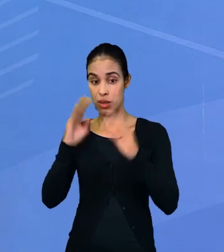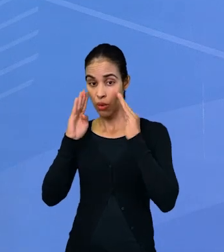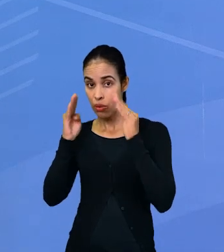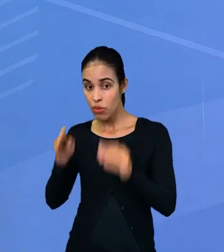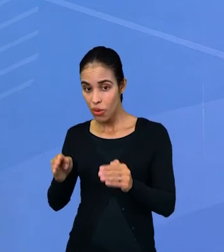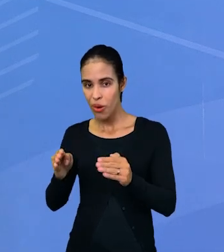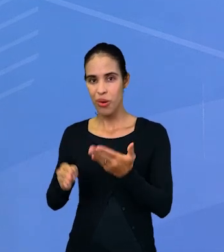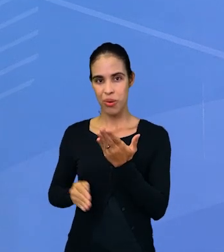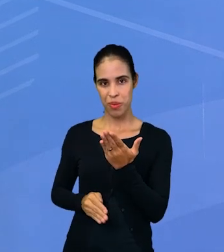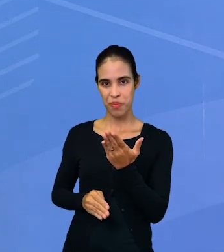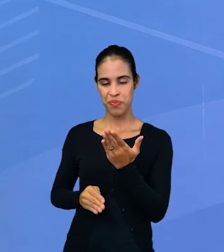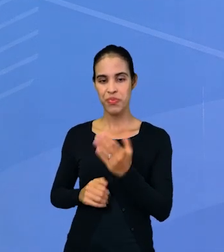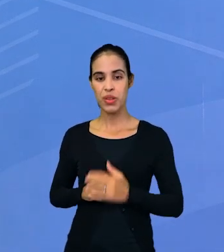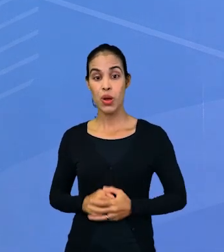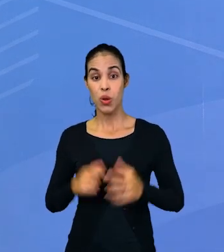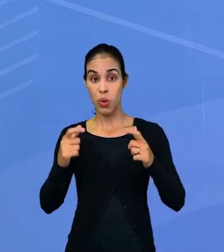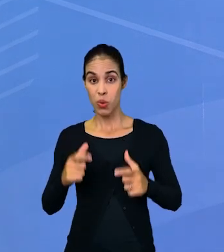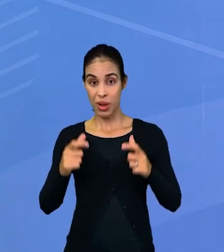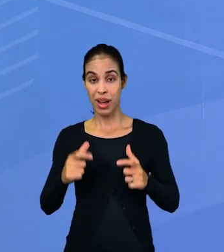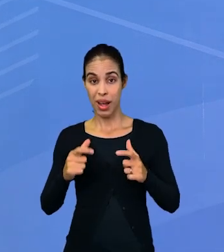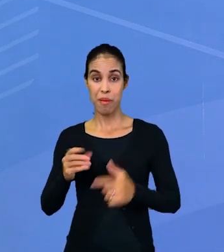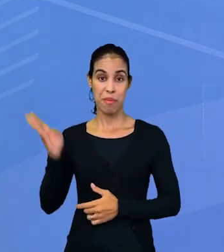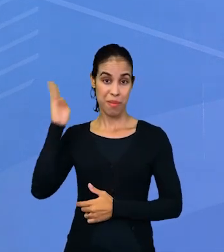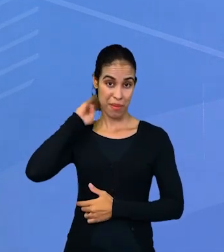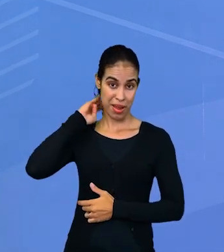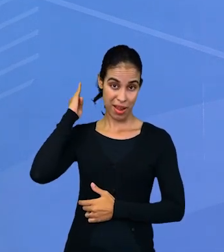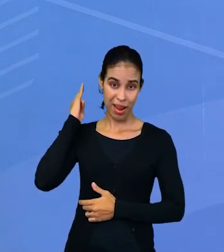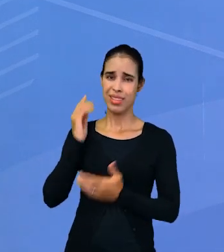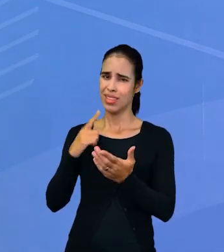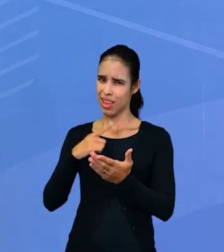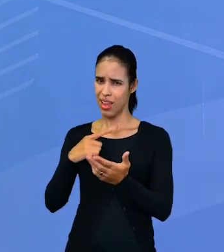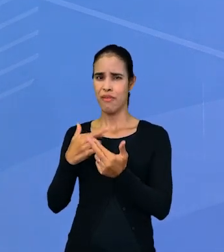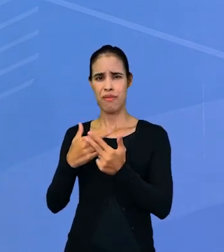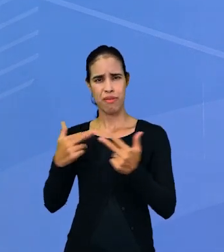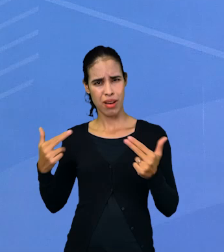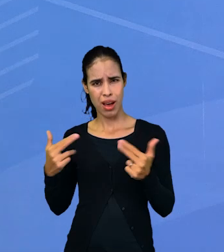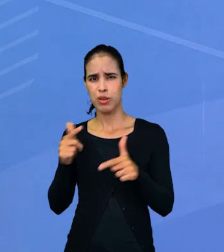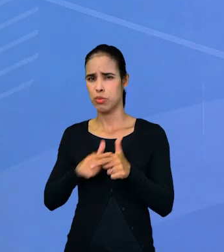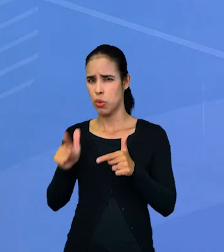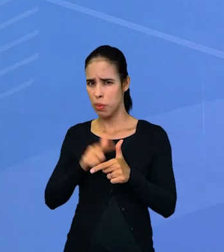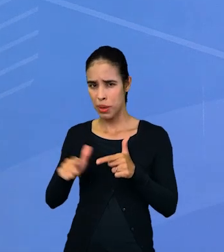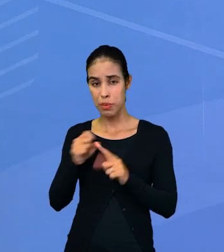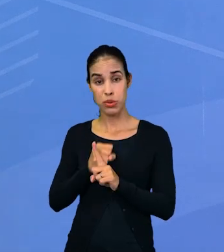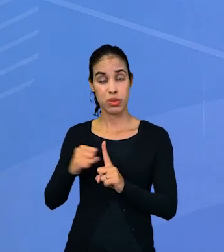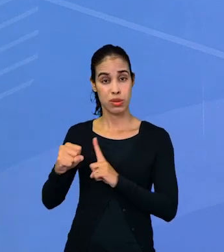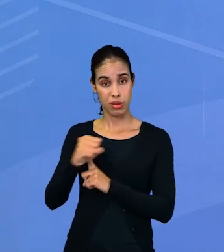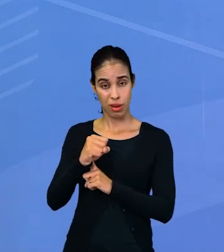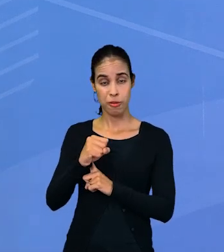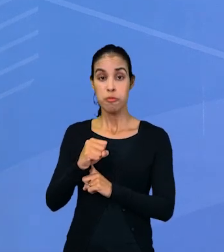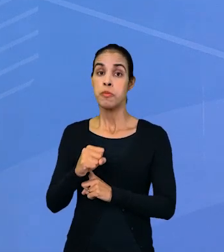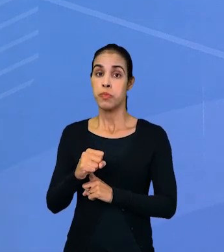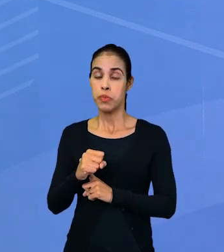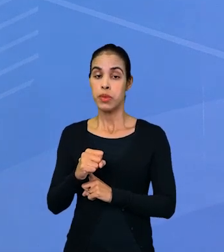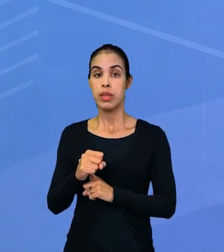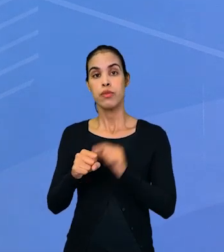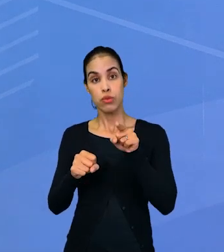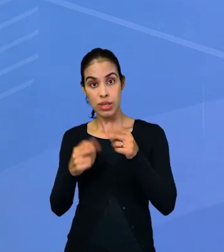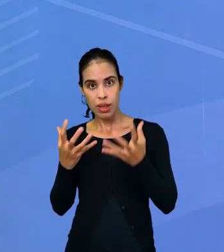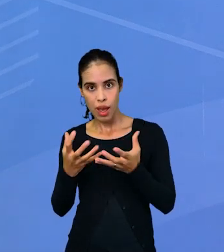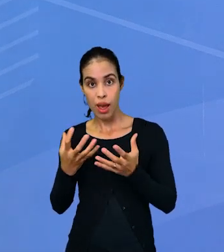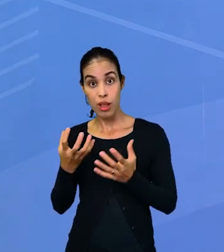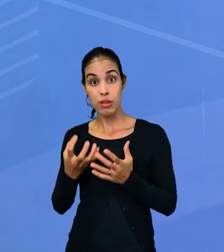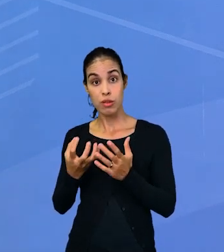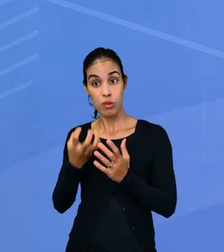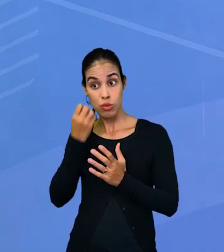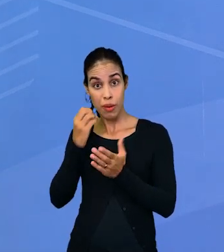Este ano, o foco é a região do Arquipélago do Marajó, no Pará, marcada por altos índices de vulnerabilidade social. Para